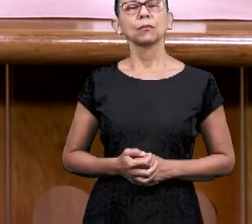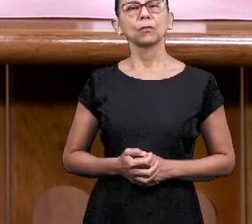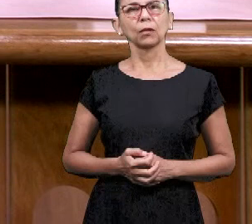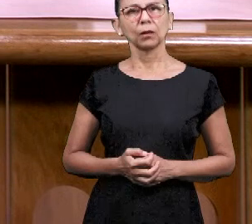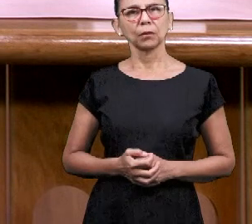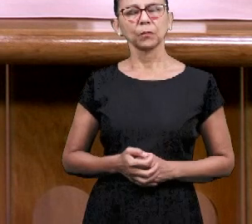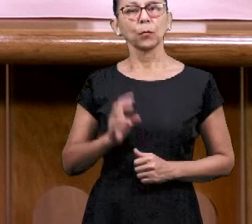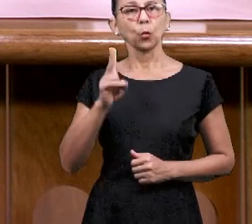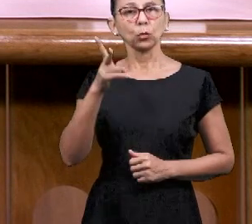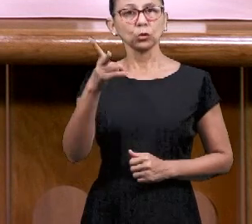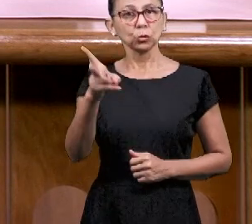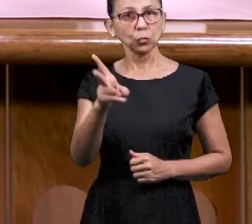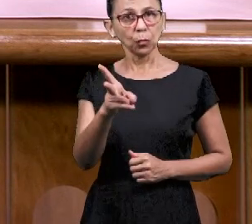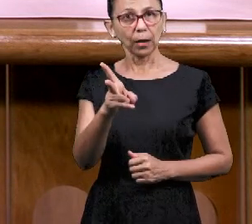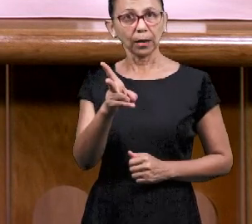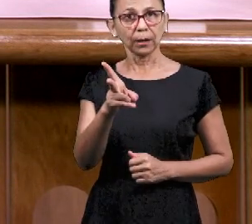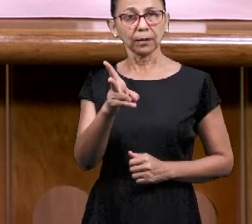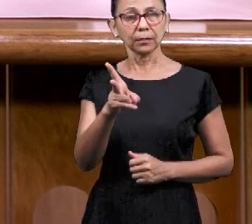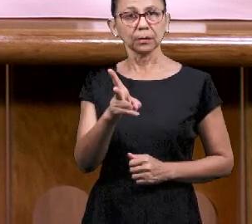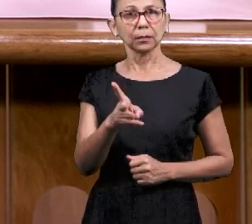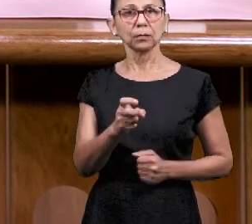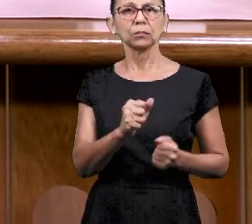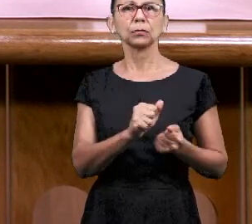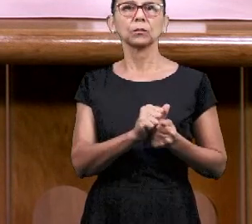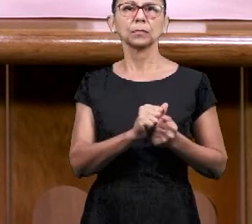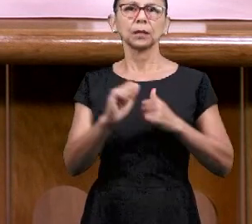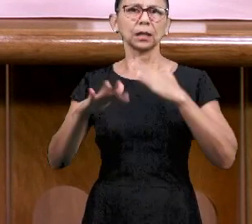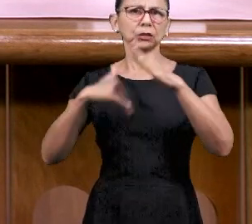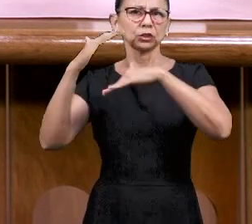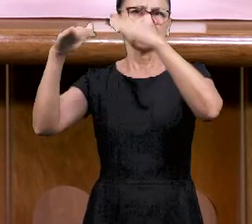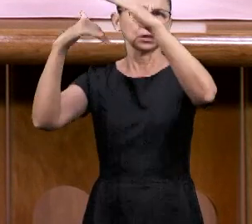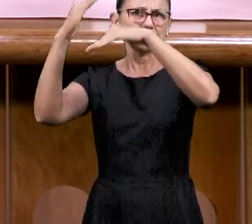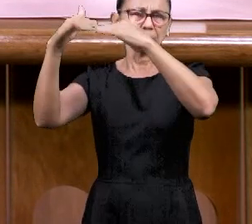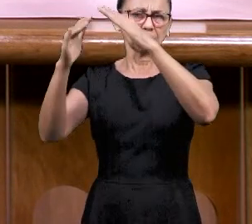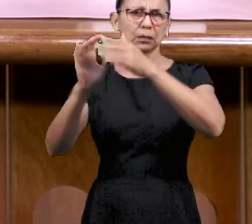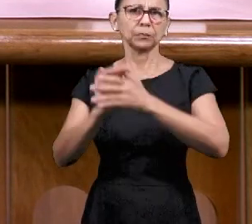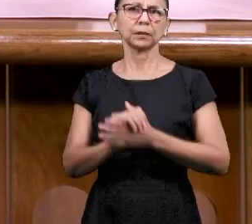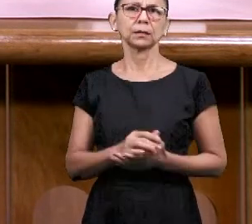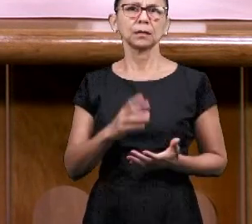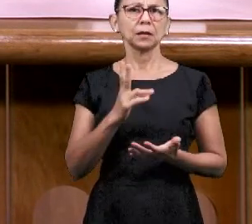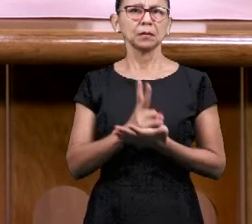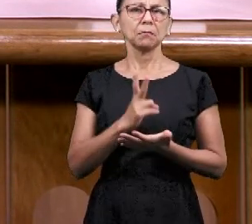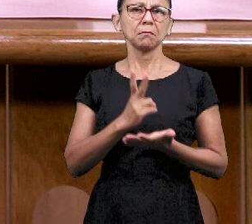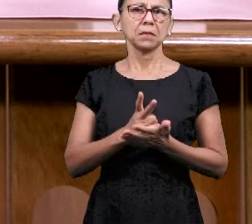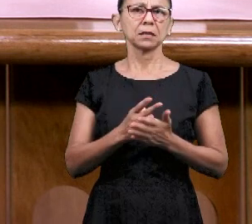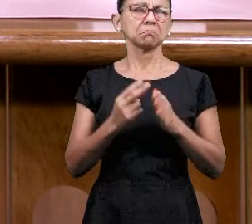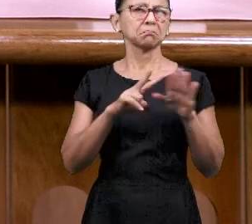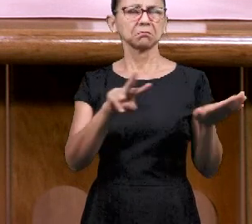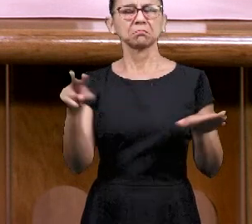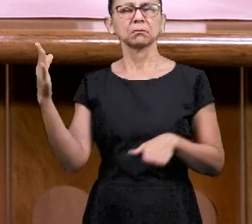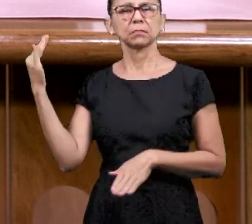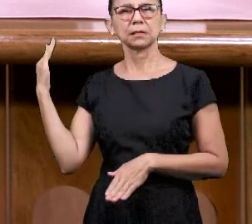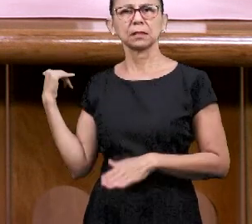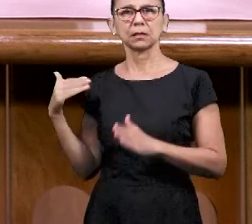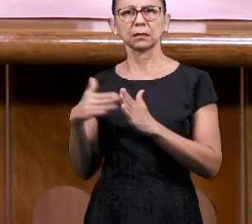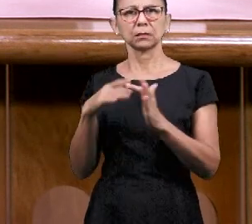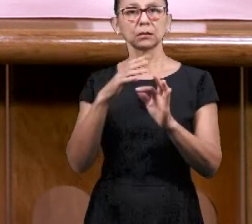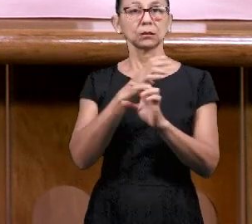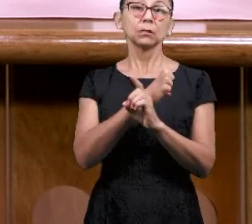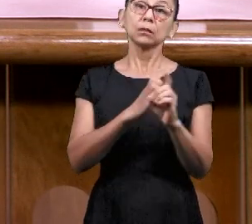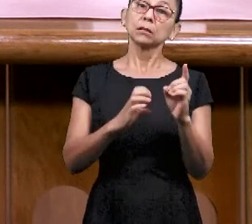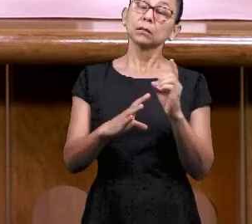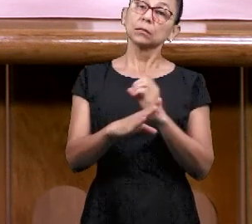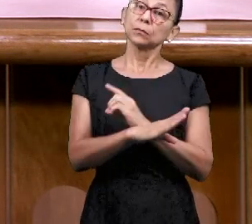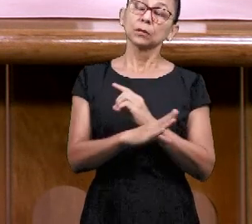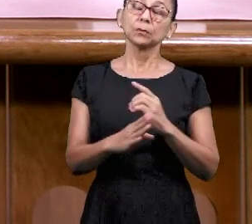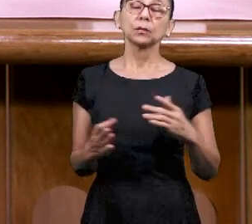e a mesma dinâmica que temos adotado a partir da semana passada, a última escola bíblica dominical, onde nós estaremos